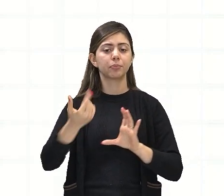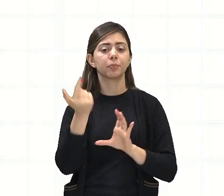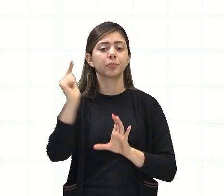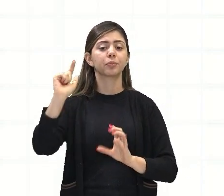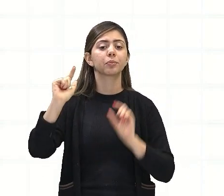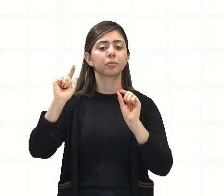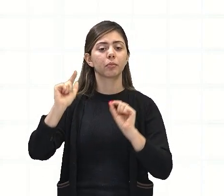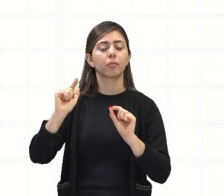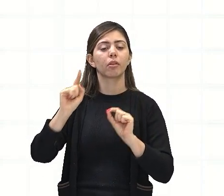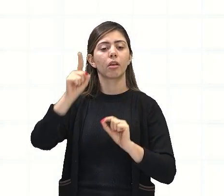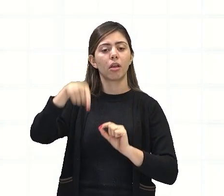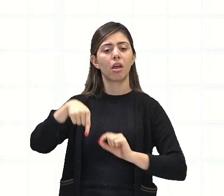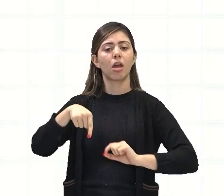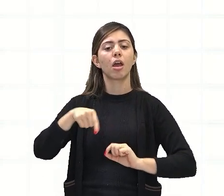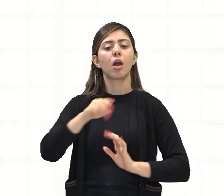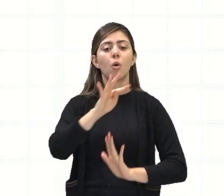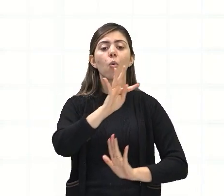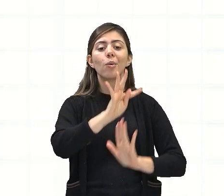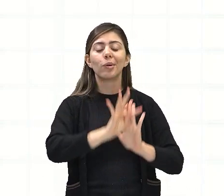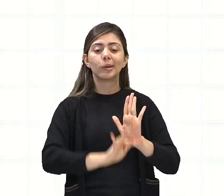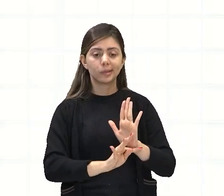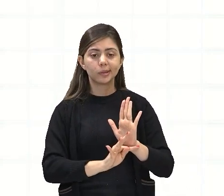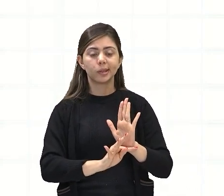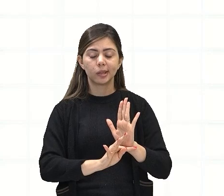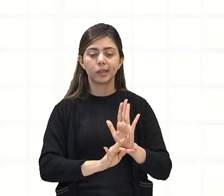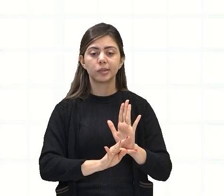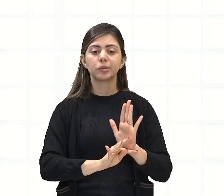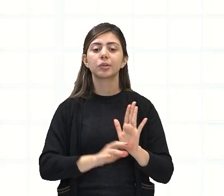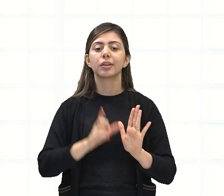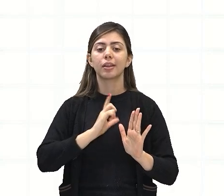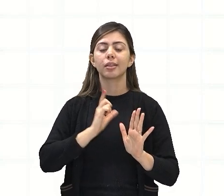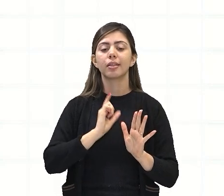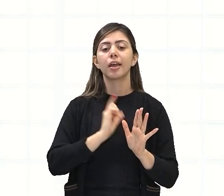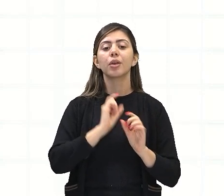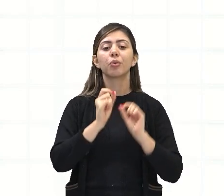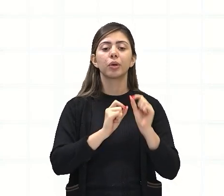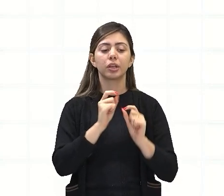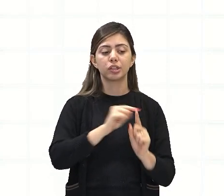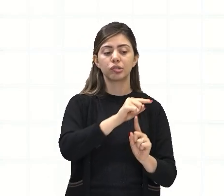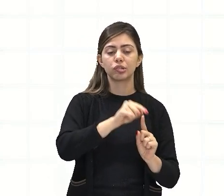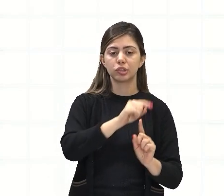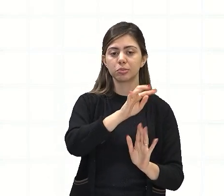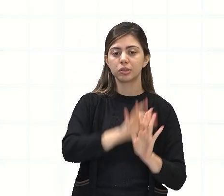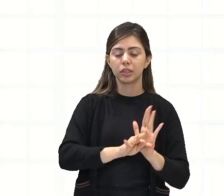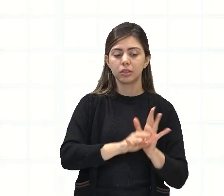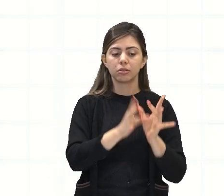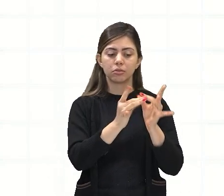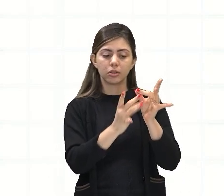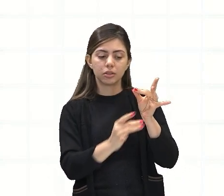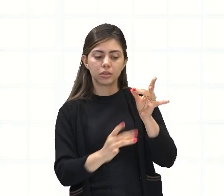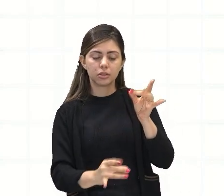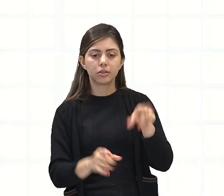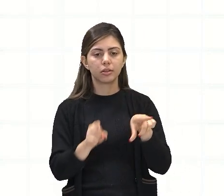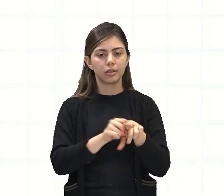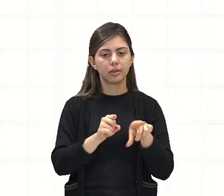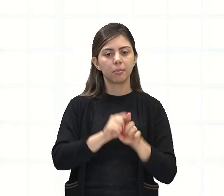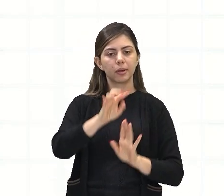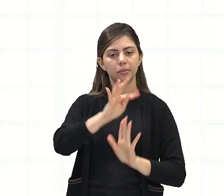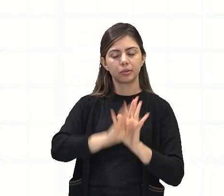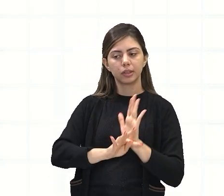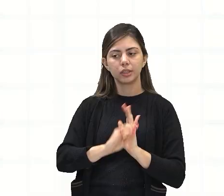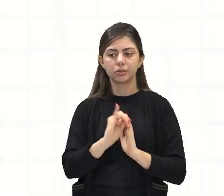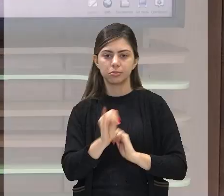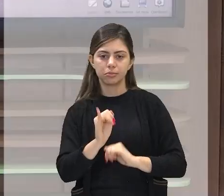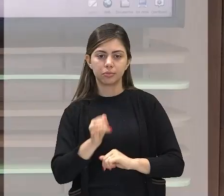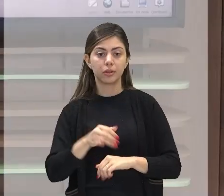um texto, né, trazendo aí a tipologia descritiva e também narrativa. Lembrando que um